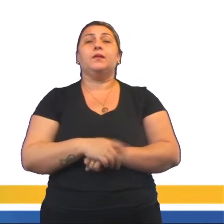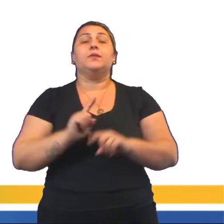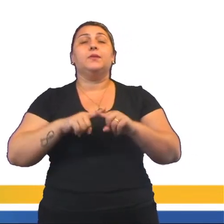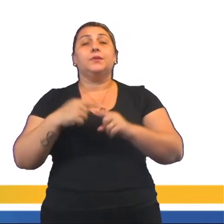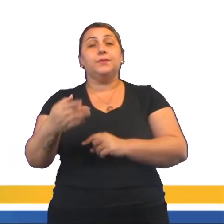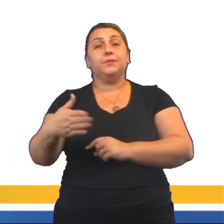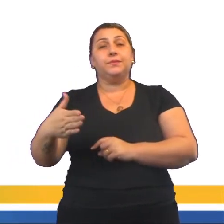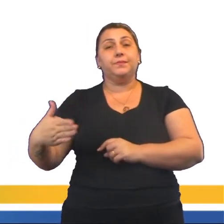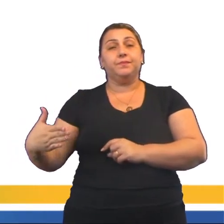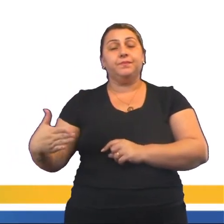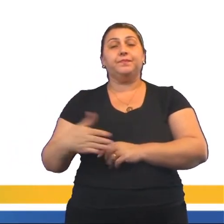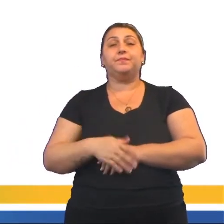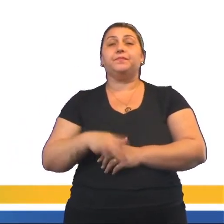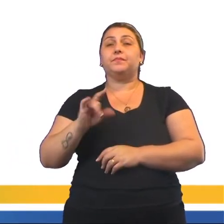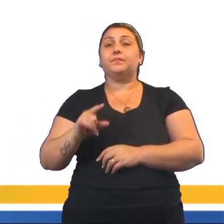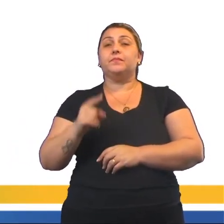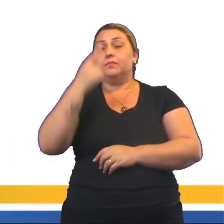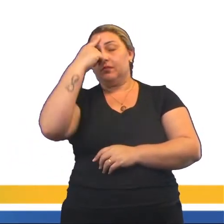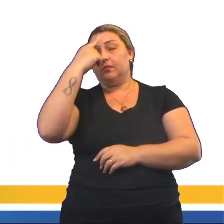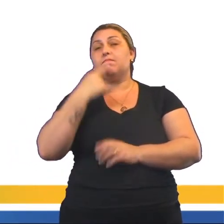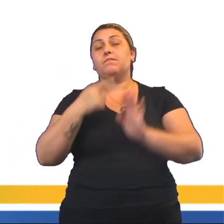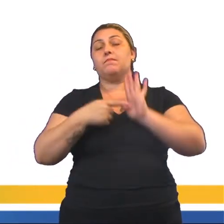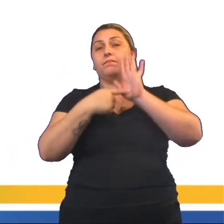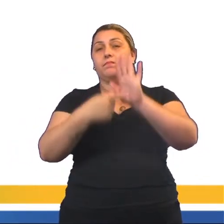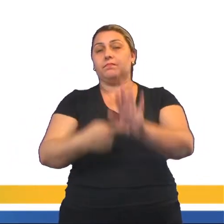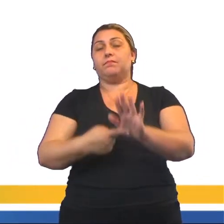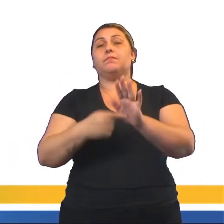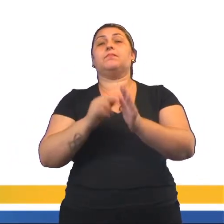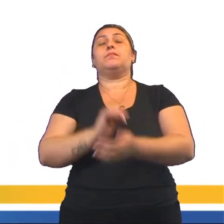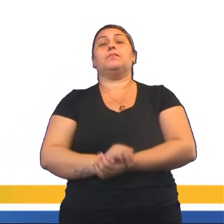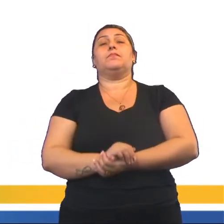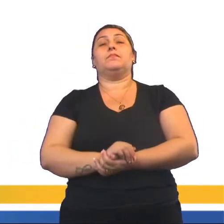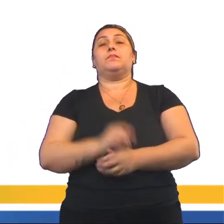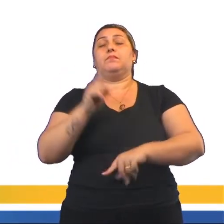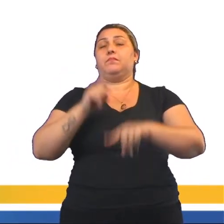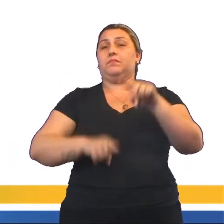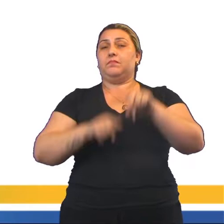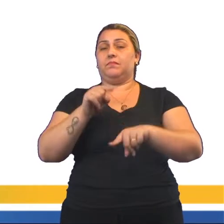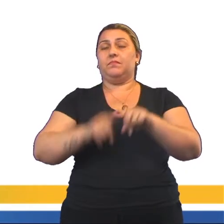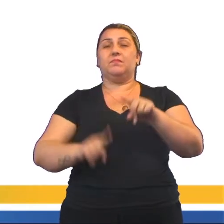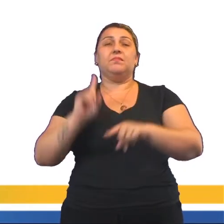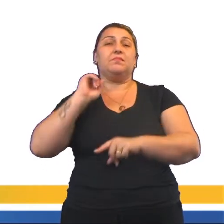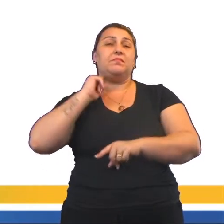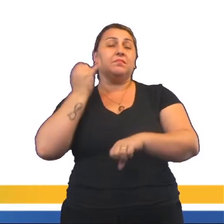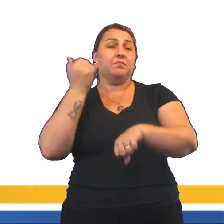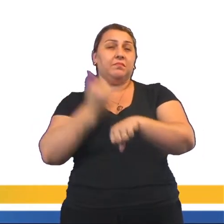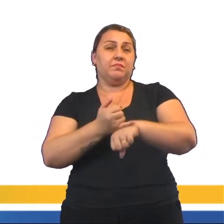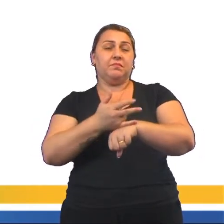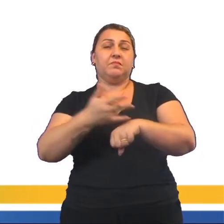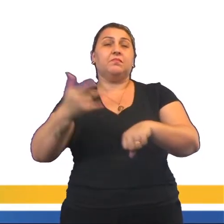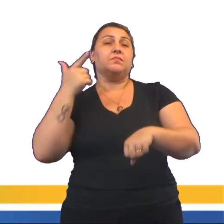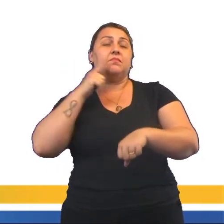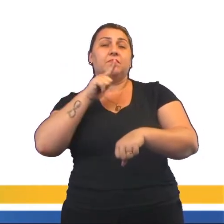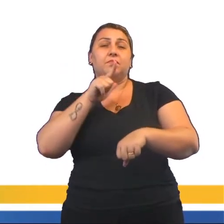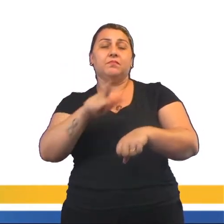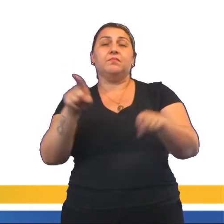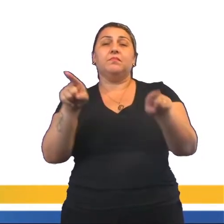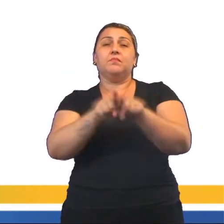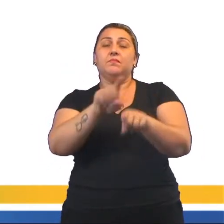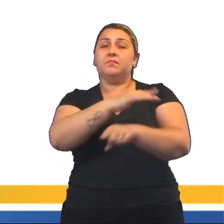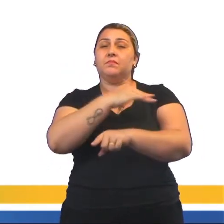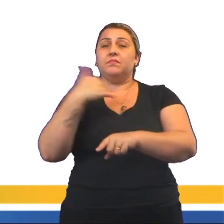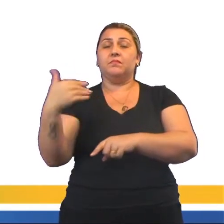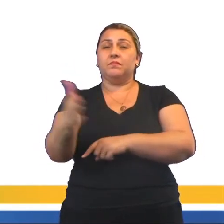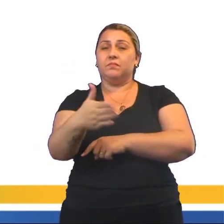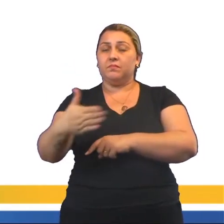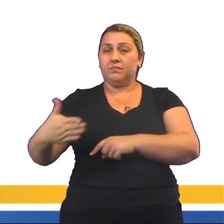do peixe, é só para ilustrar que os resíduos de mineração conseguem inclusive matar